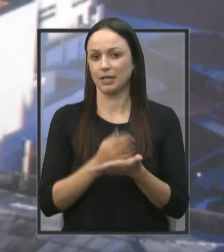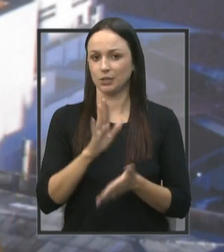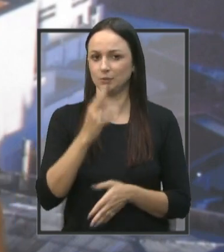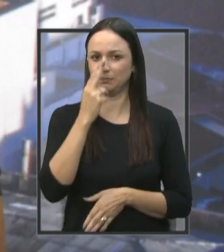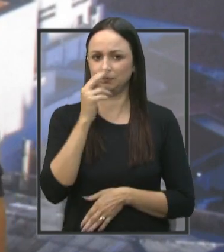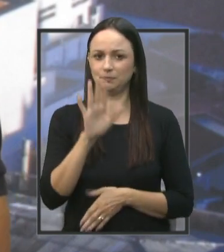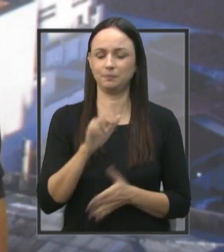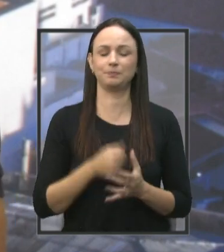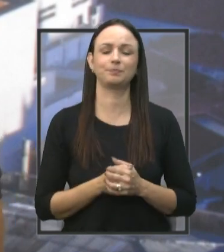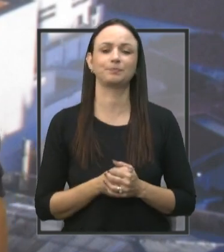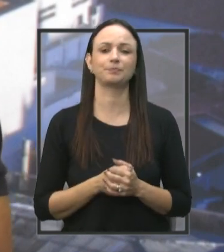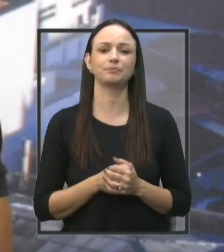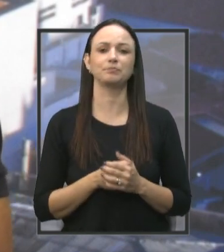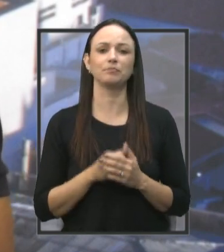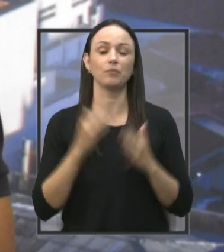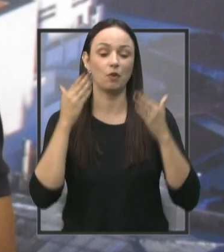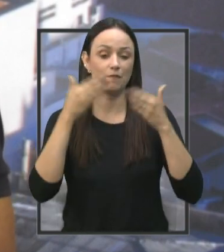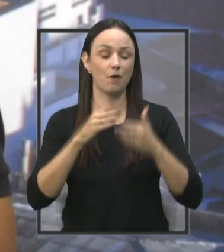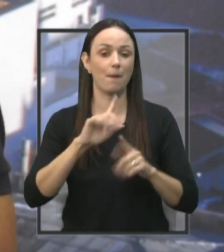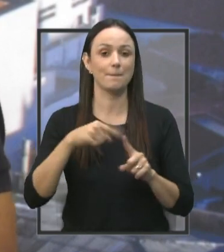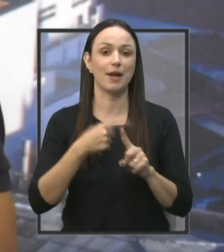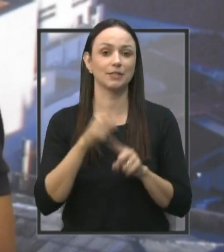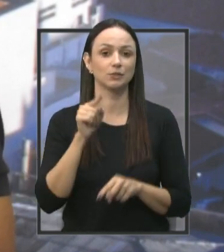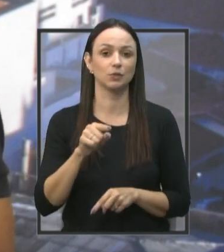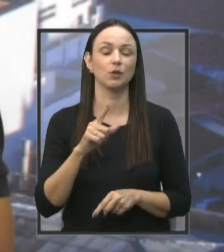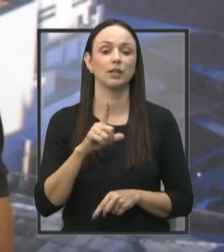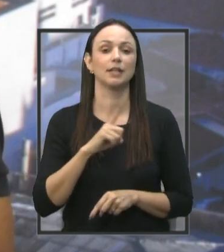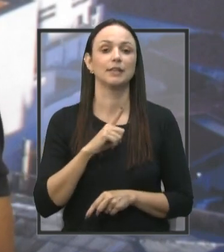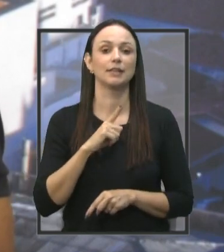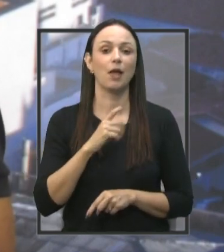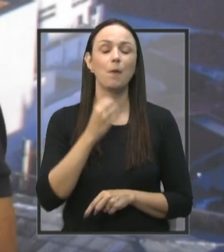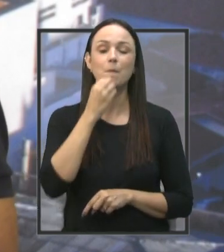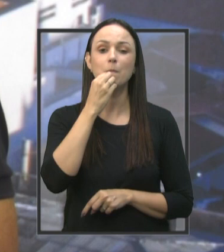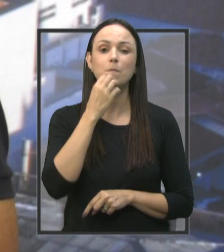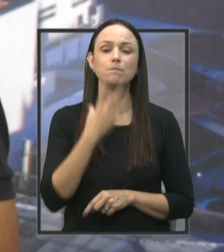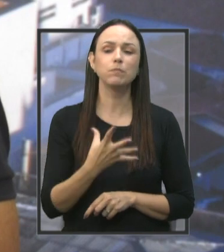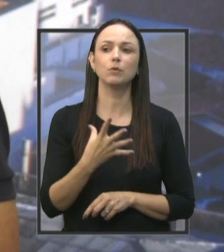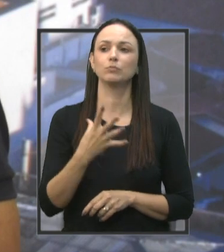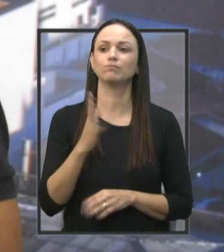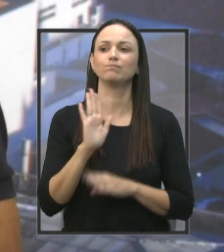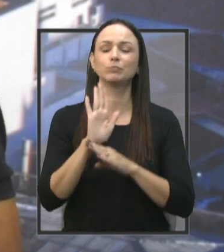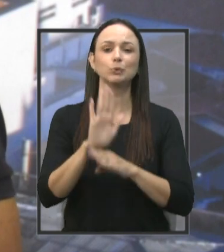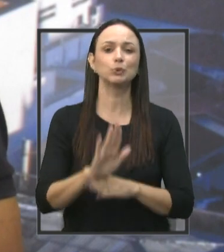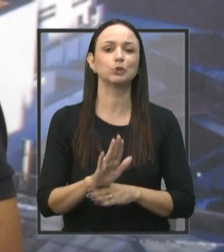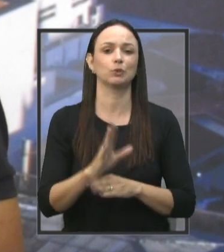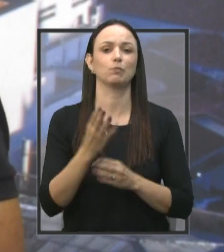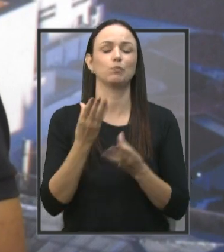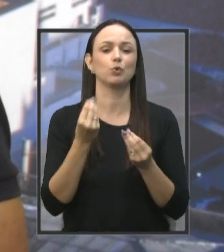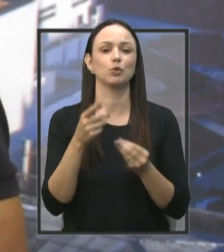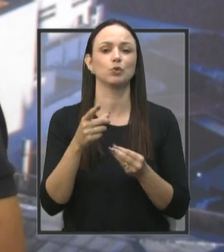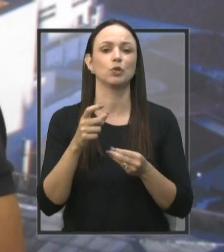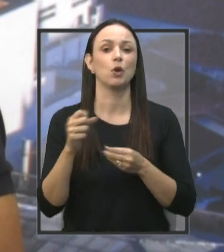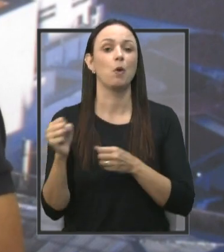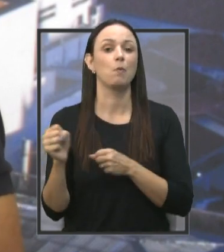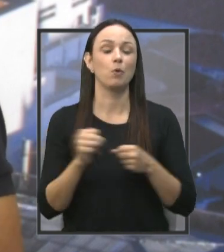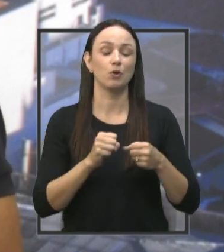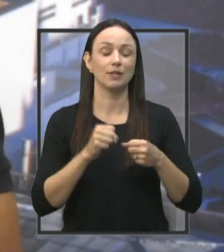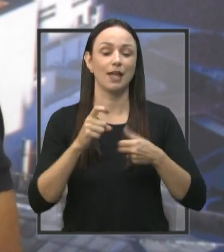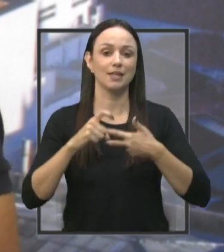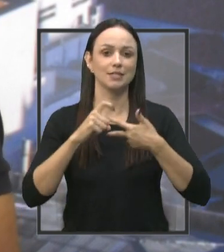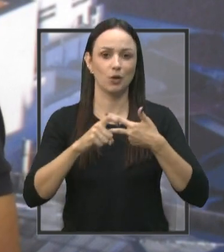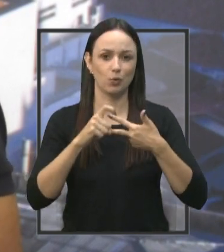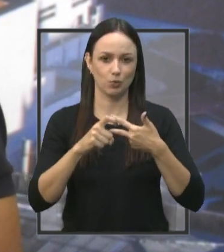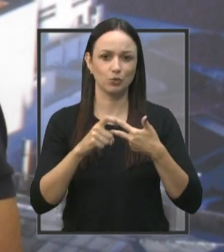Ângelo, dando uma ênfase maior nisso, que existe um benefício muito grande para o Poder Executivo em